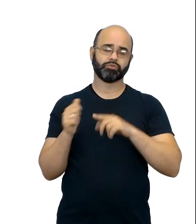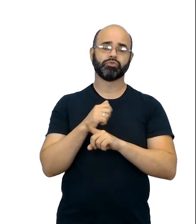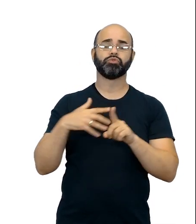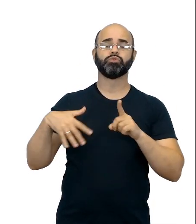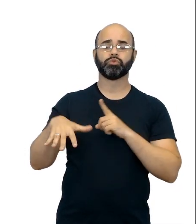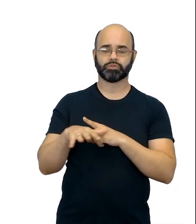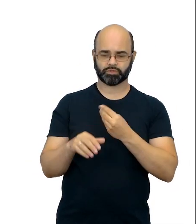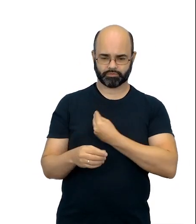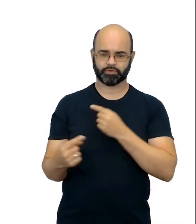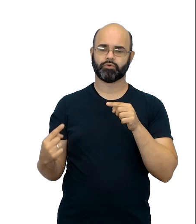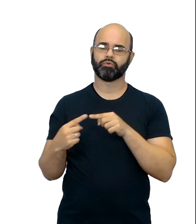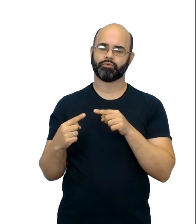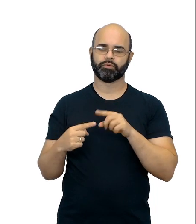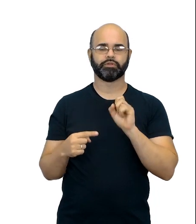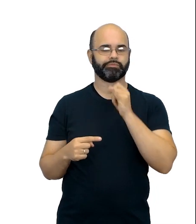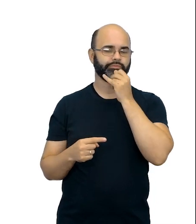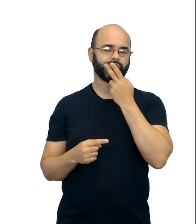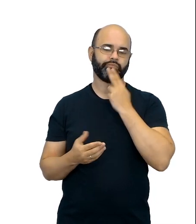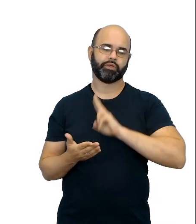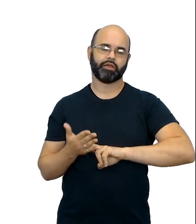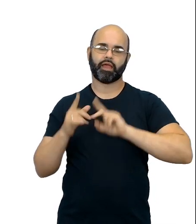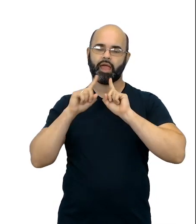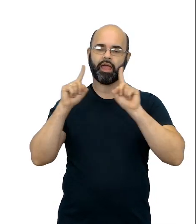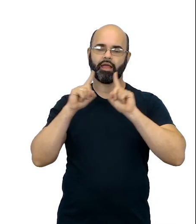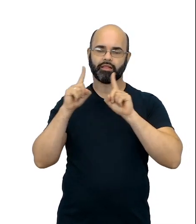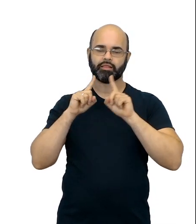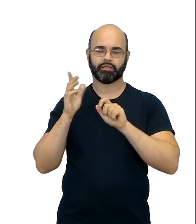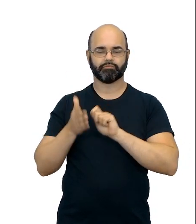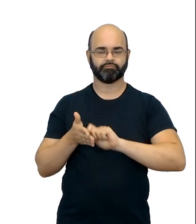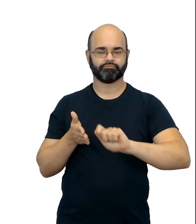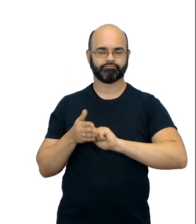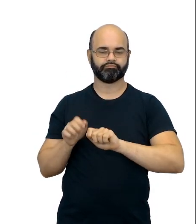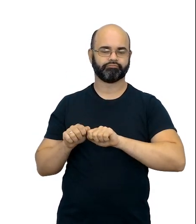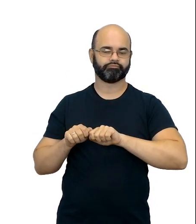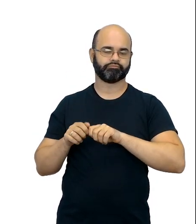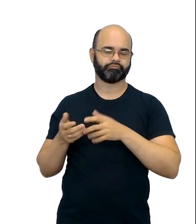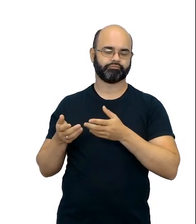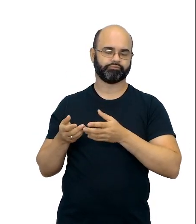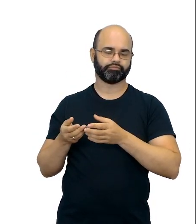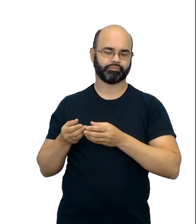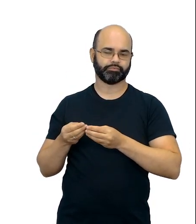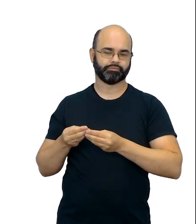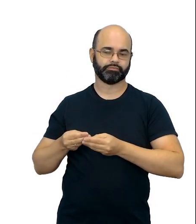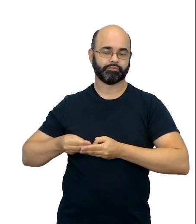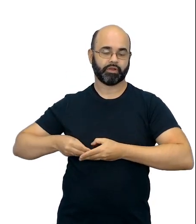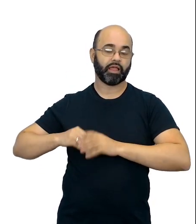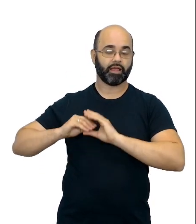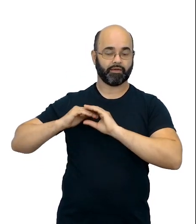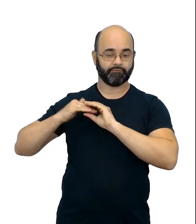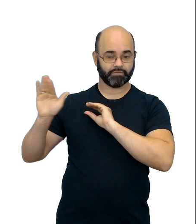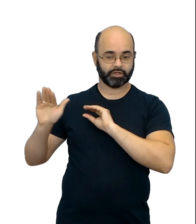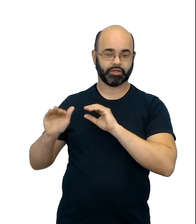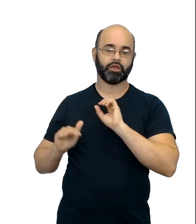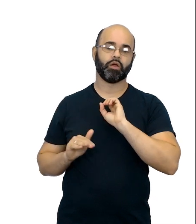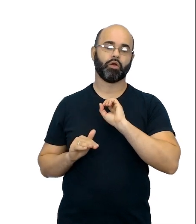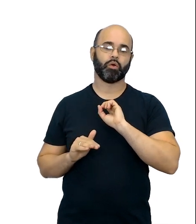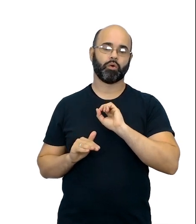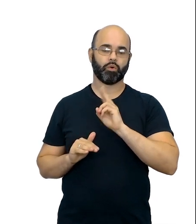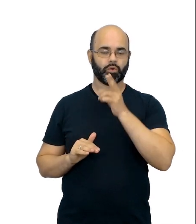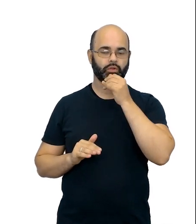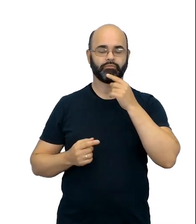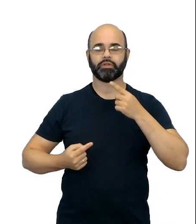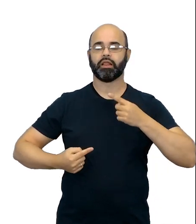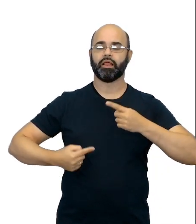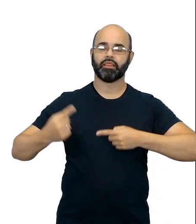sociedade, seja para escrever uma carta de reclamação, seja para entender dentro de um debate, discussões ali